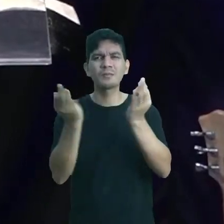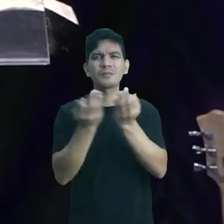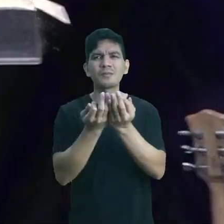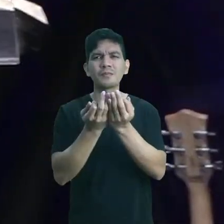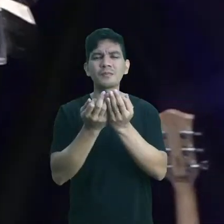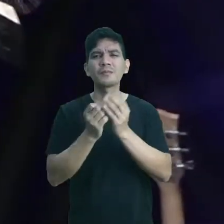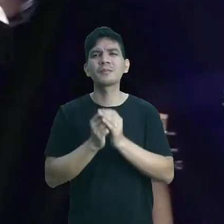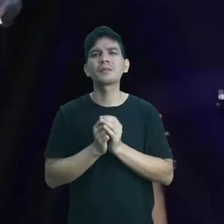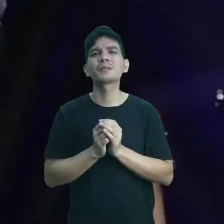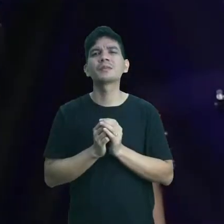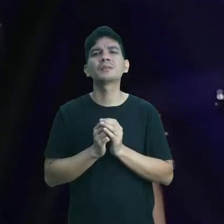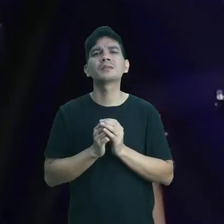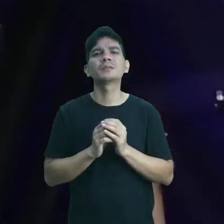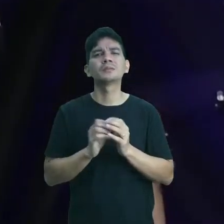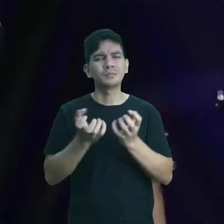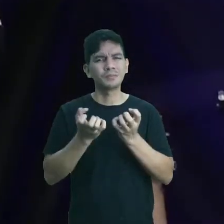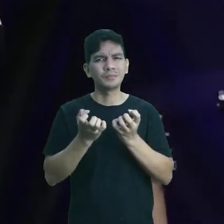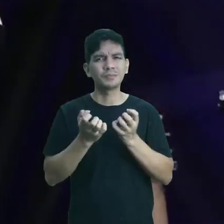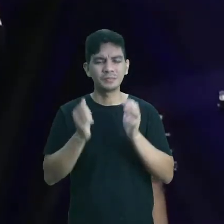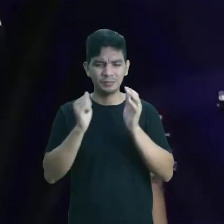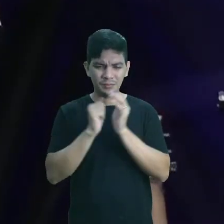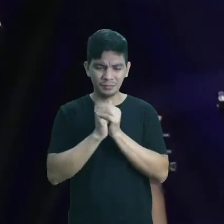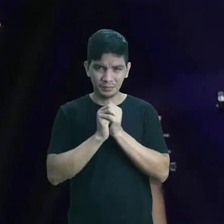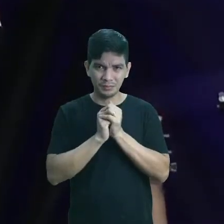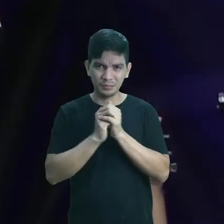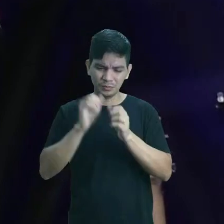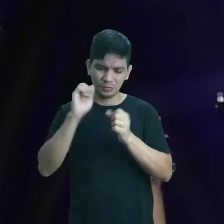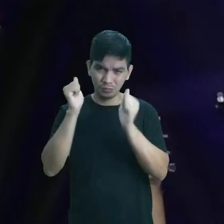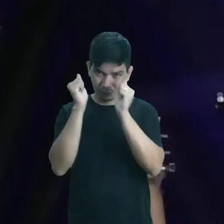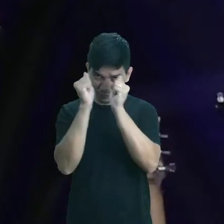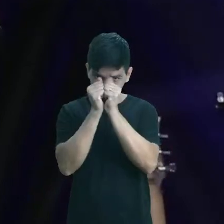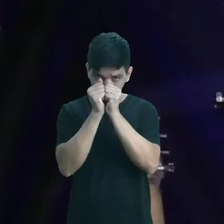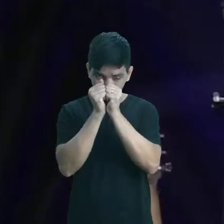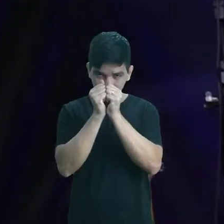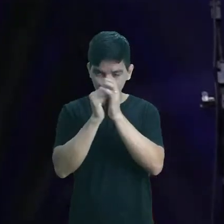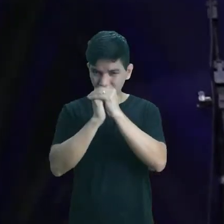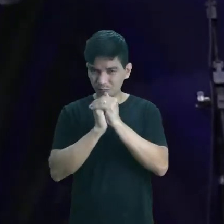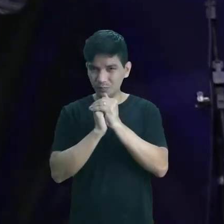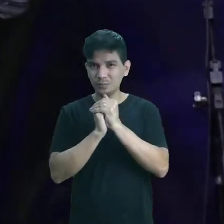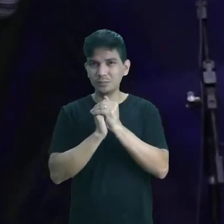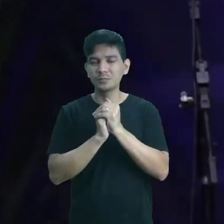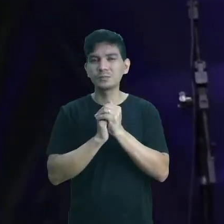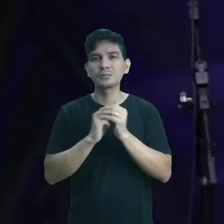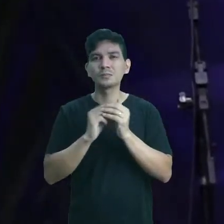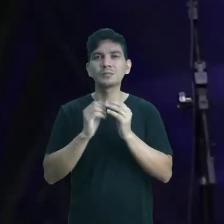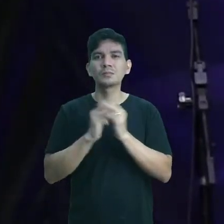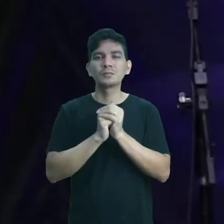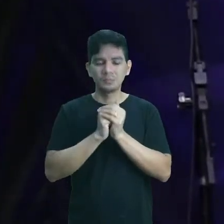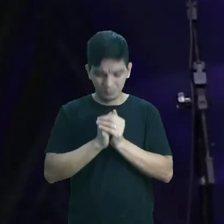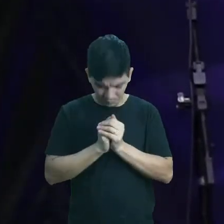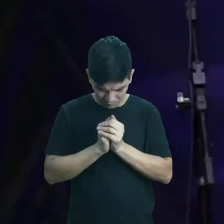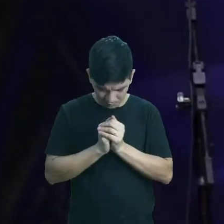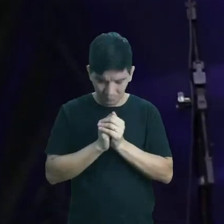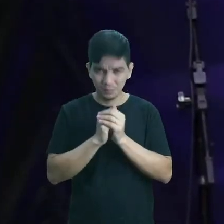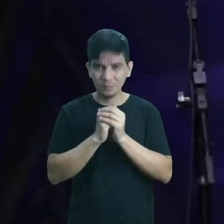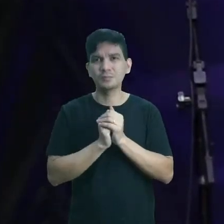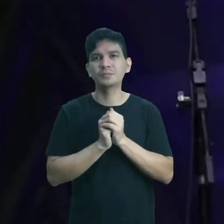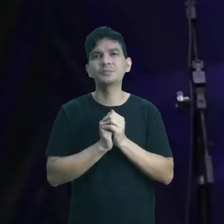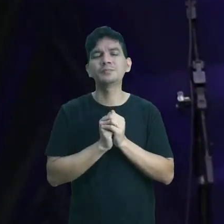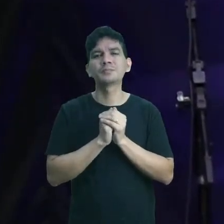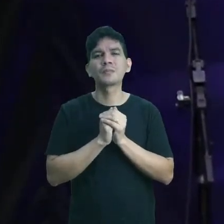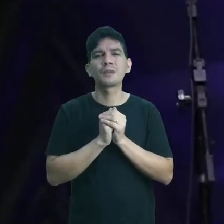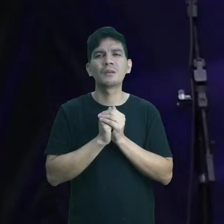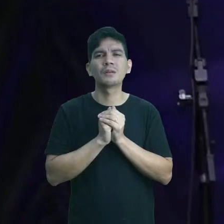Queria que nós terminássemos juntos com uma oração, sentados mesmos. E que nós baixássemos nossas cabeças e que nós possamos sair